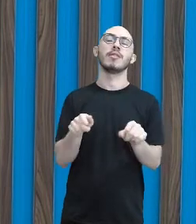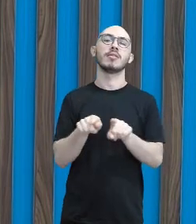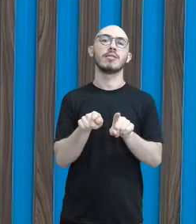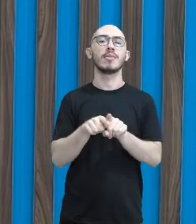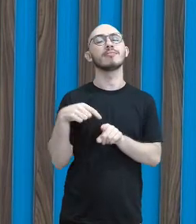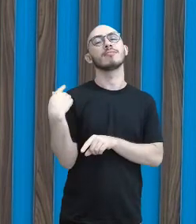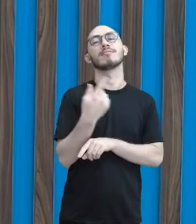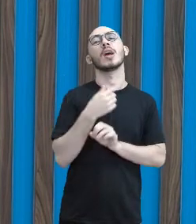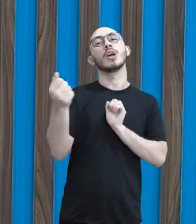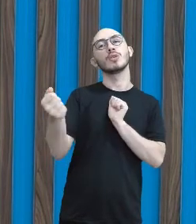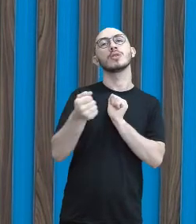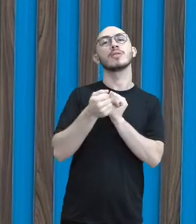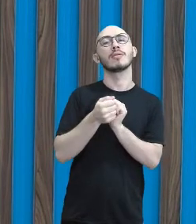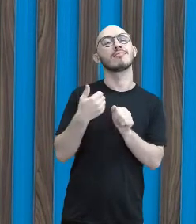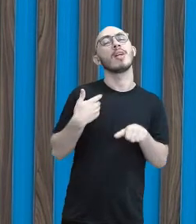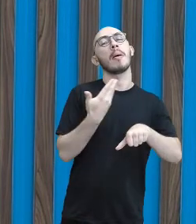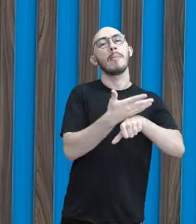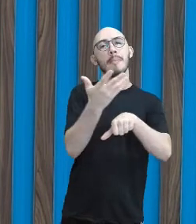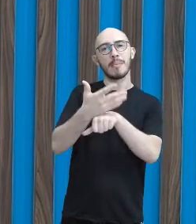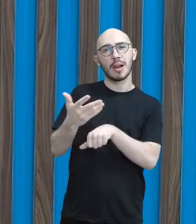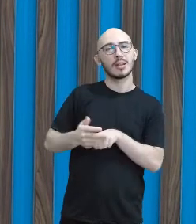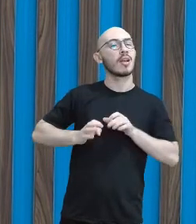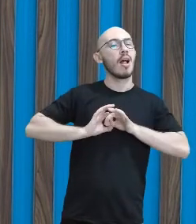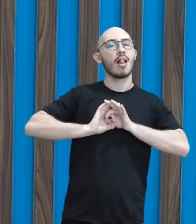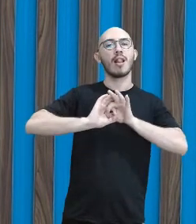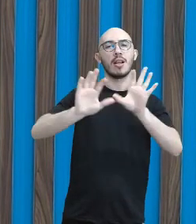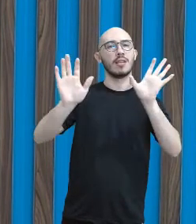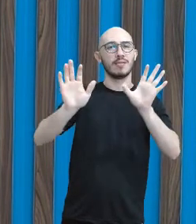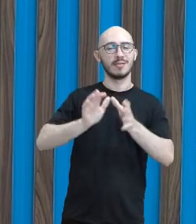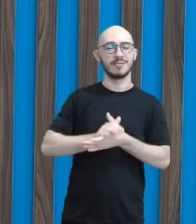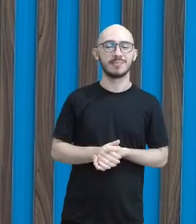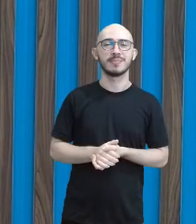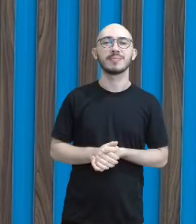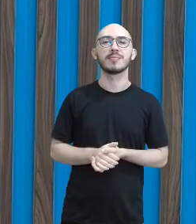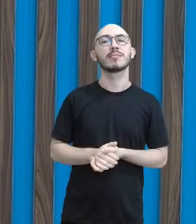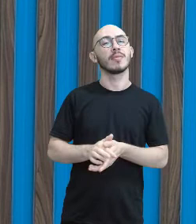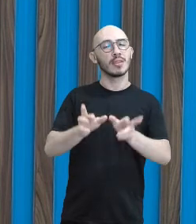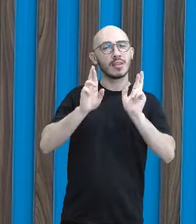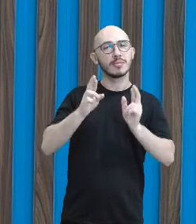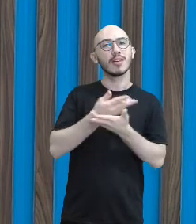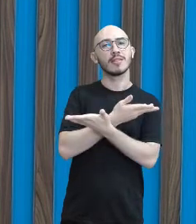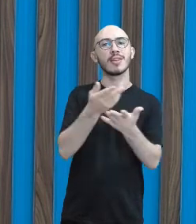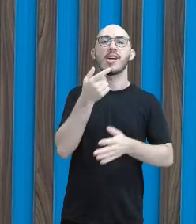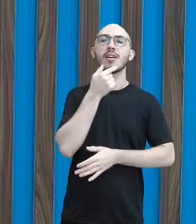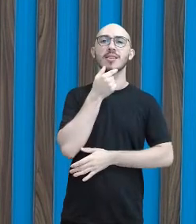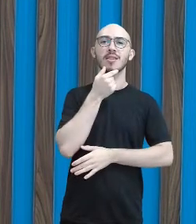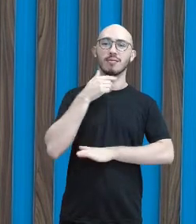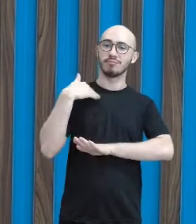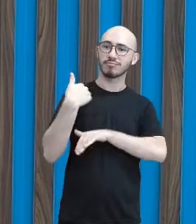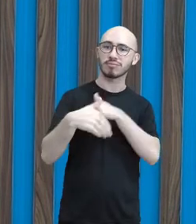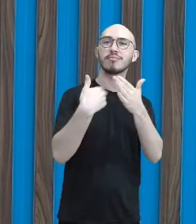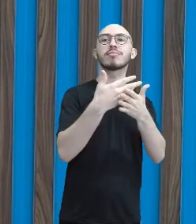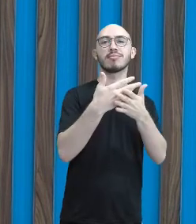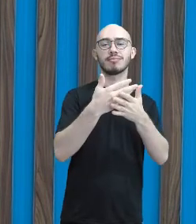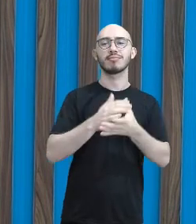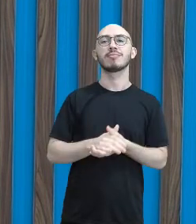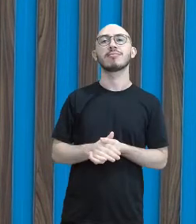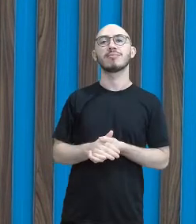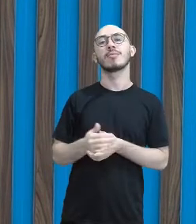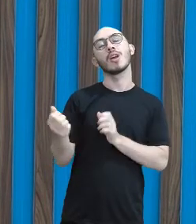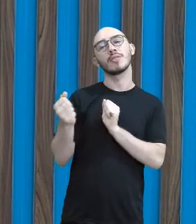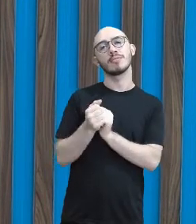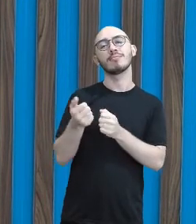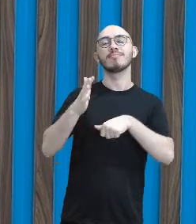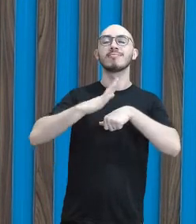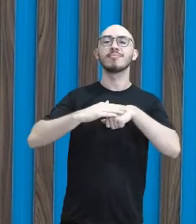Você pode fazer e praticar tanto quanto queira e possa, tá bom? Nós esperamos que o seu inglês consiga avançar junto conosco aqui, com todo